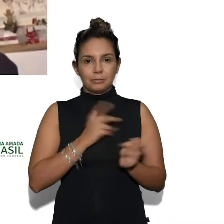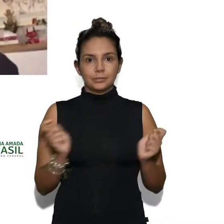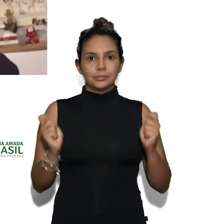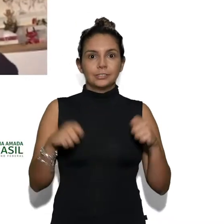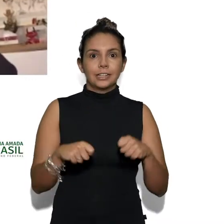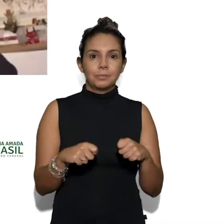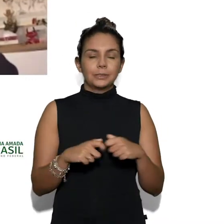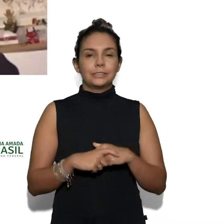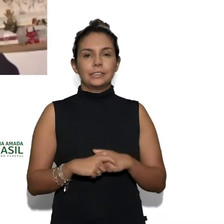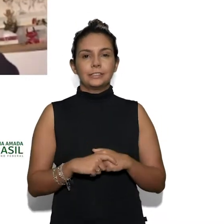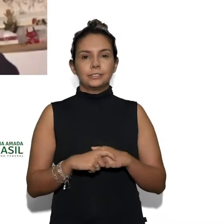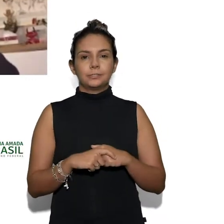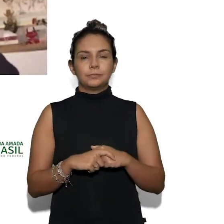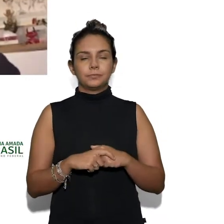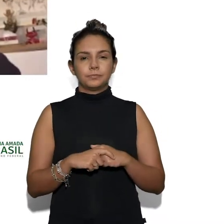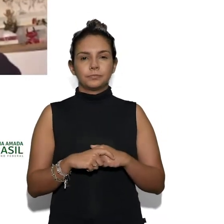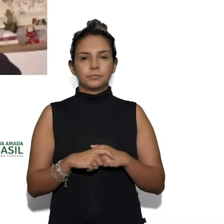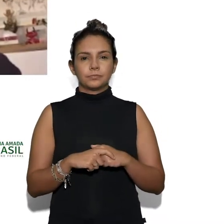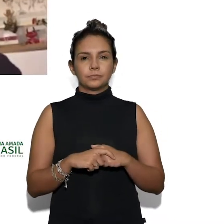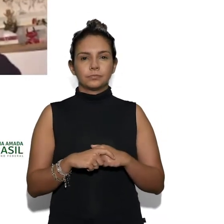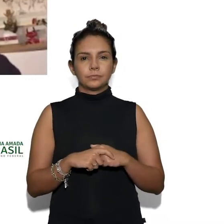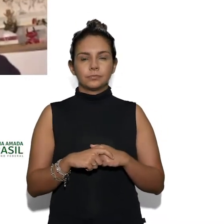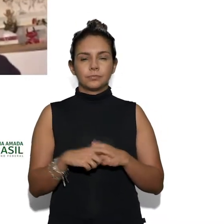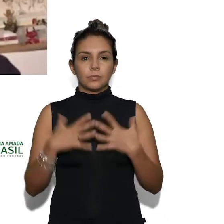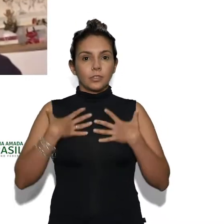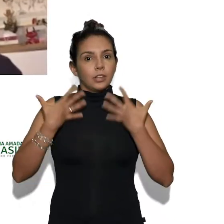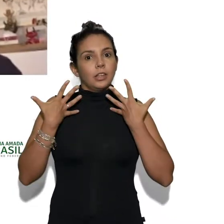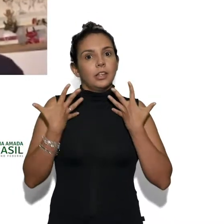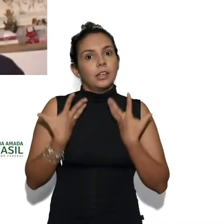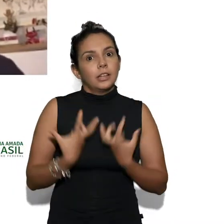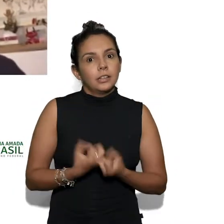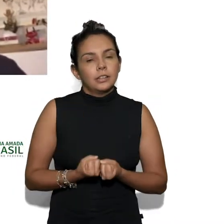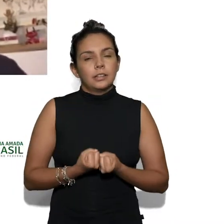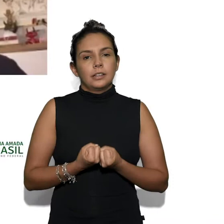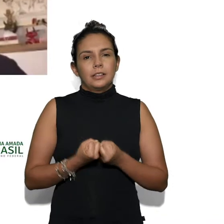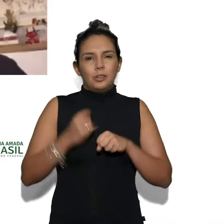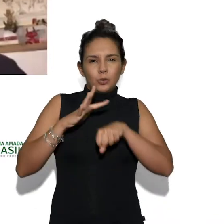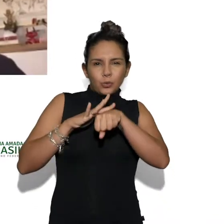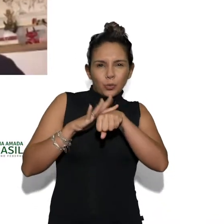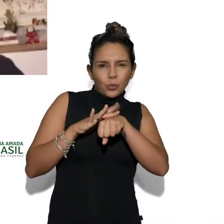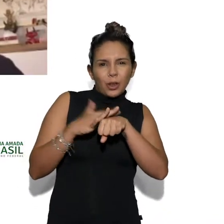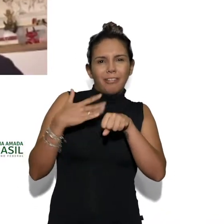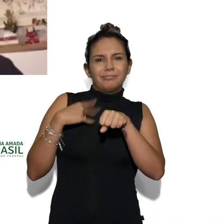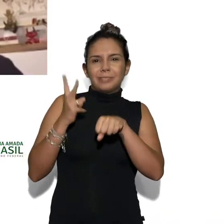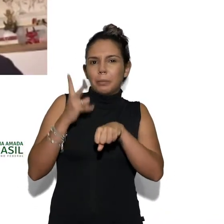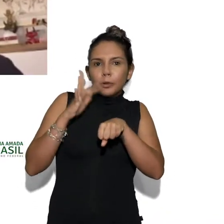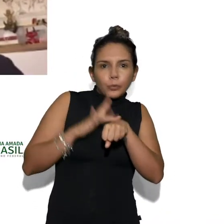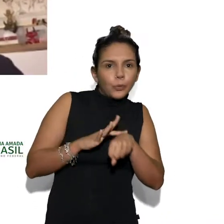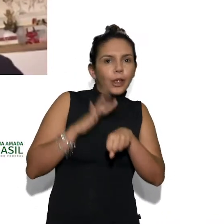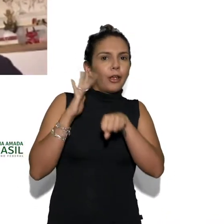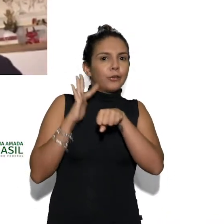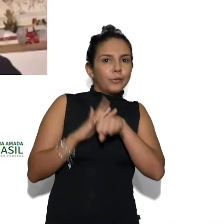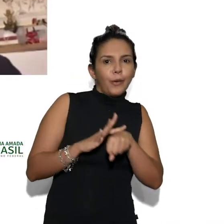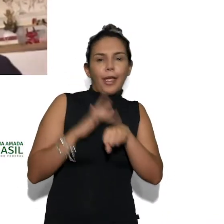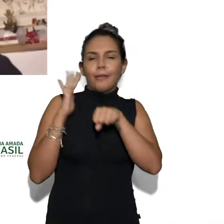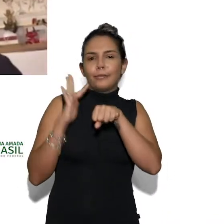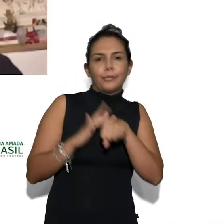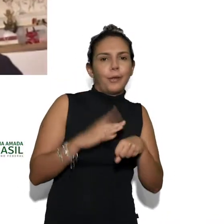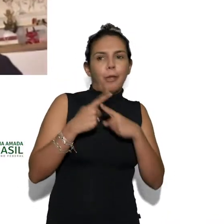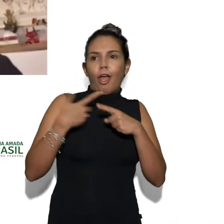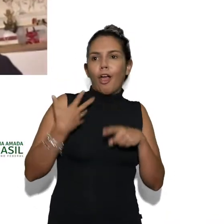minha capacidade, até levando uma exaustão, produzindo uma doença constante. Eu estava constantemente